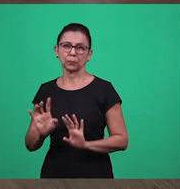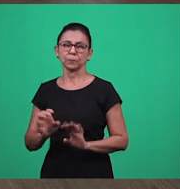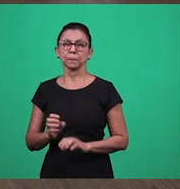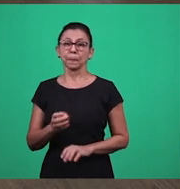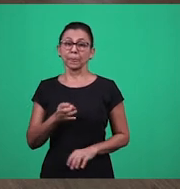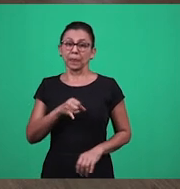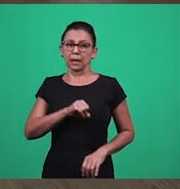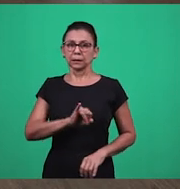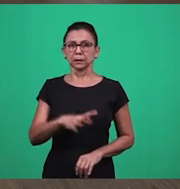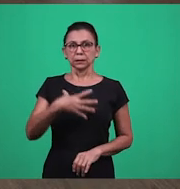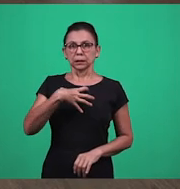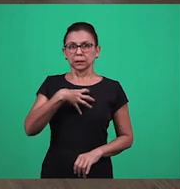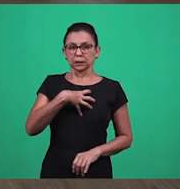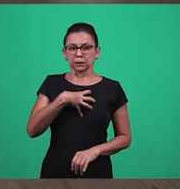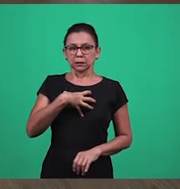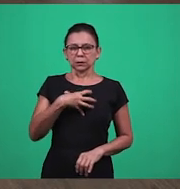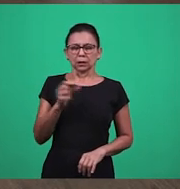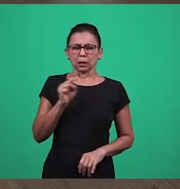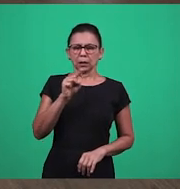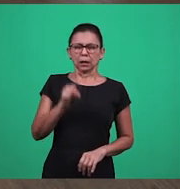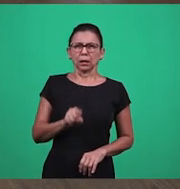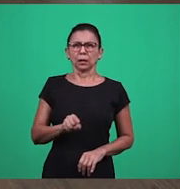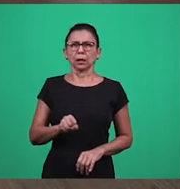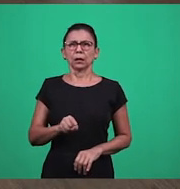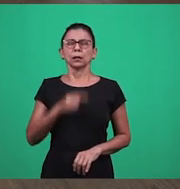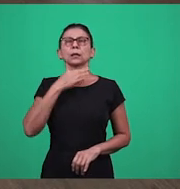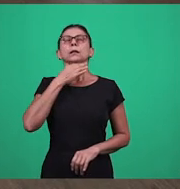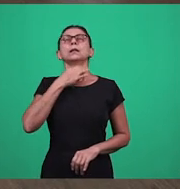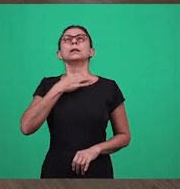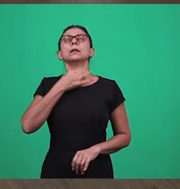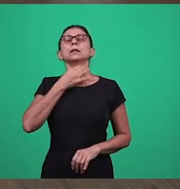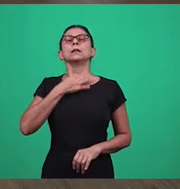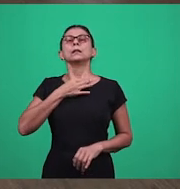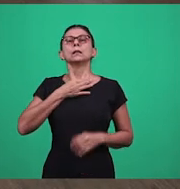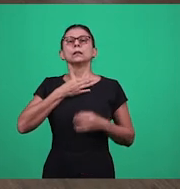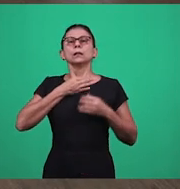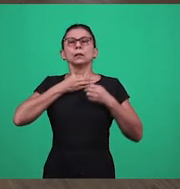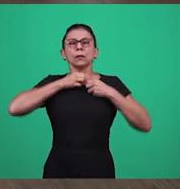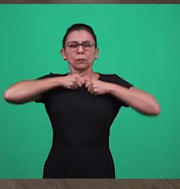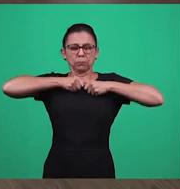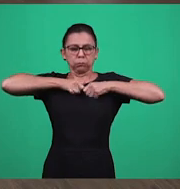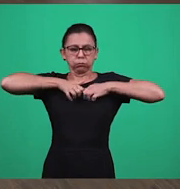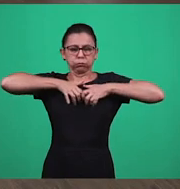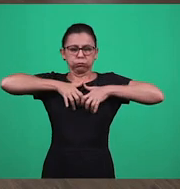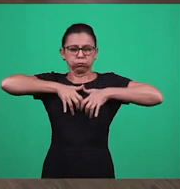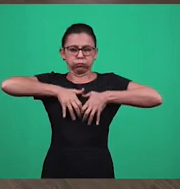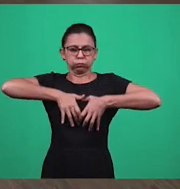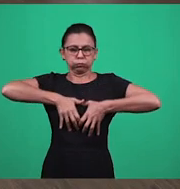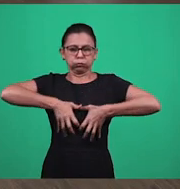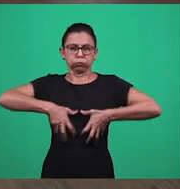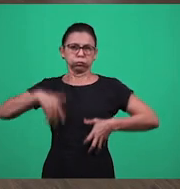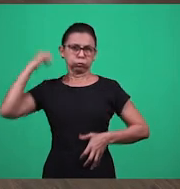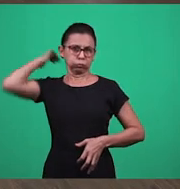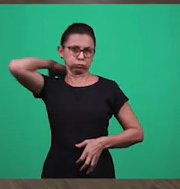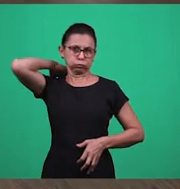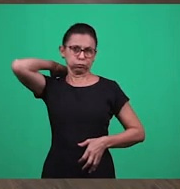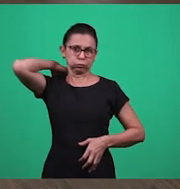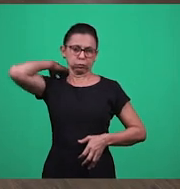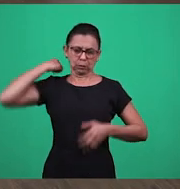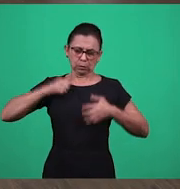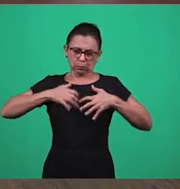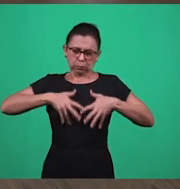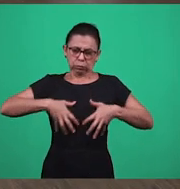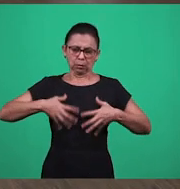Agora, quando esse sintoma ele desce do sistema respiratório superior para o inferior, para a área pulmonar, e aí